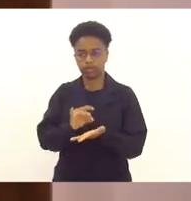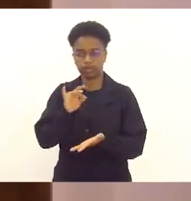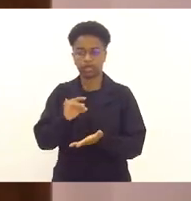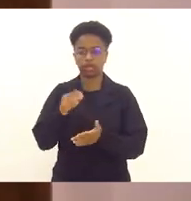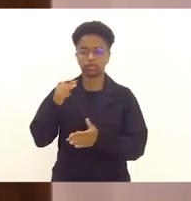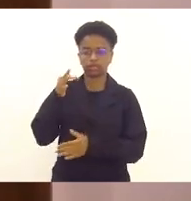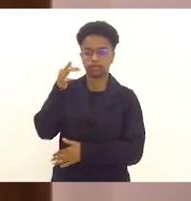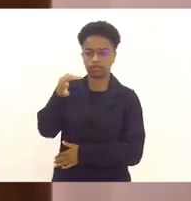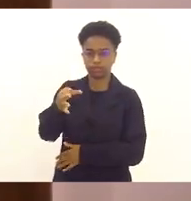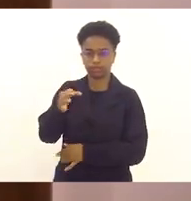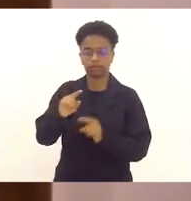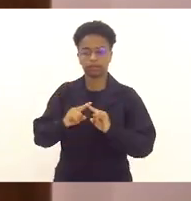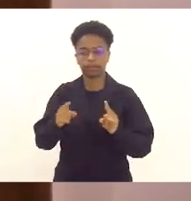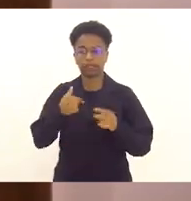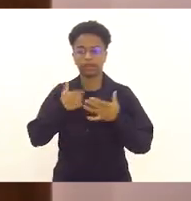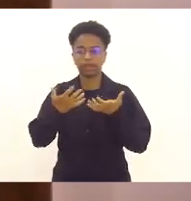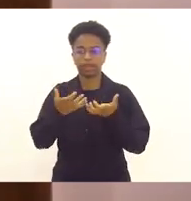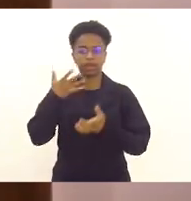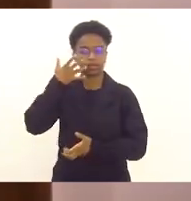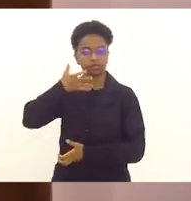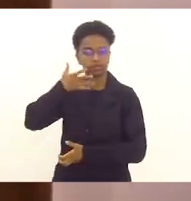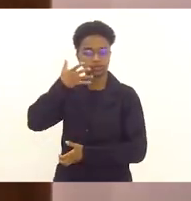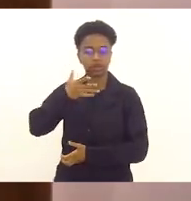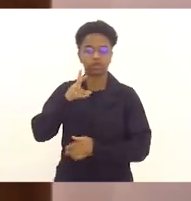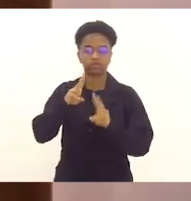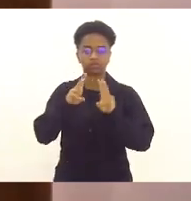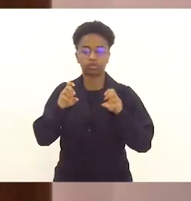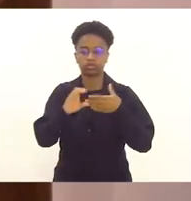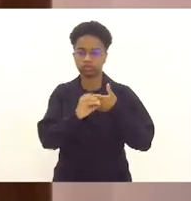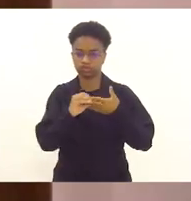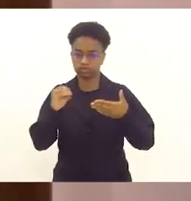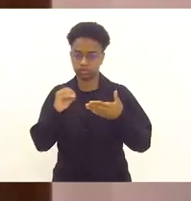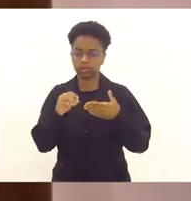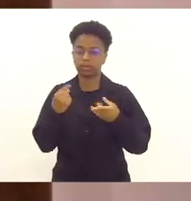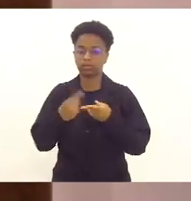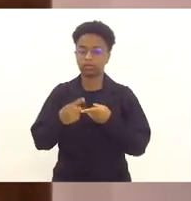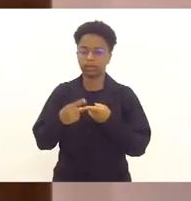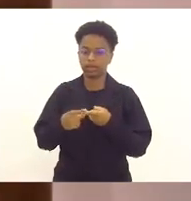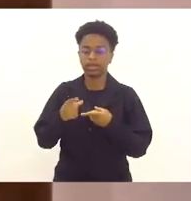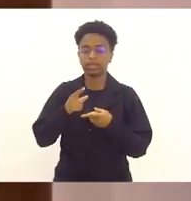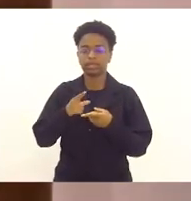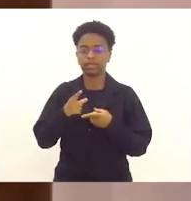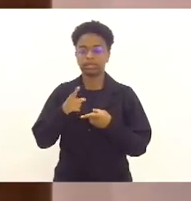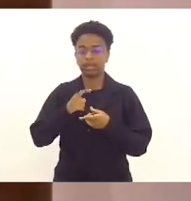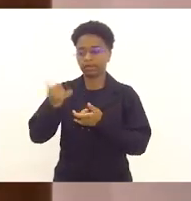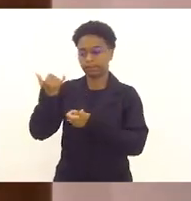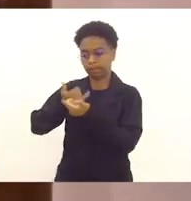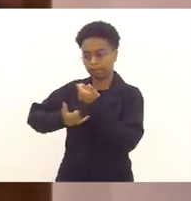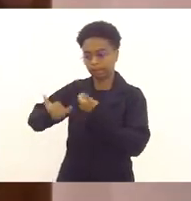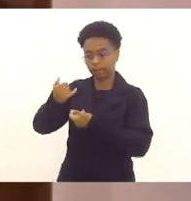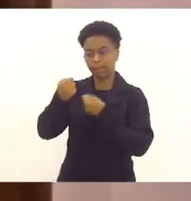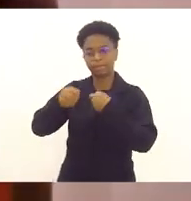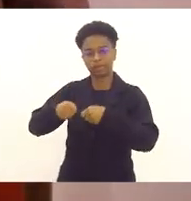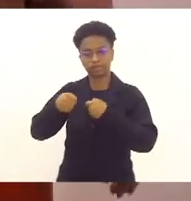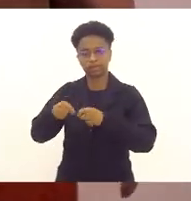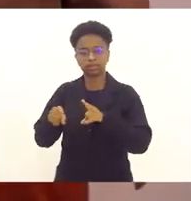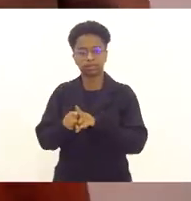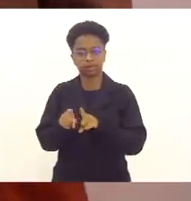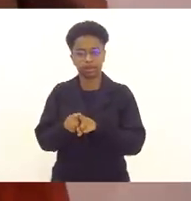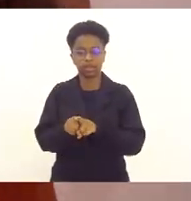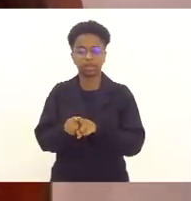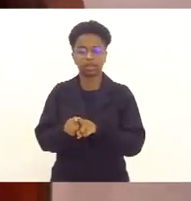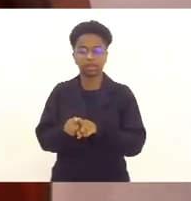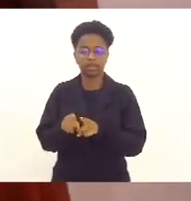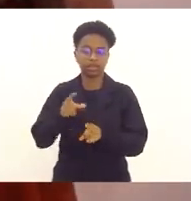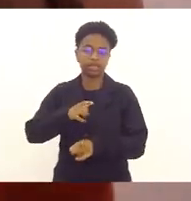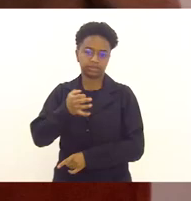no futuro mas eu queria deixar essa minha fala em relação à zona oeste que a gente tem escutado muito essa demanda a gente precisa reforçar certamente a deputada